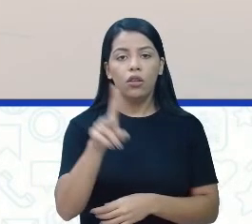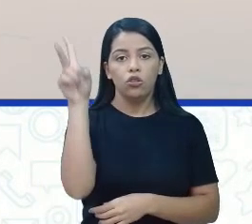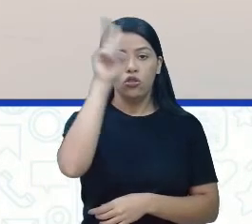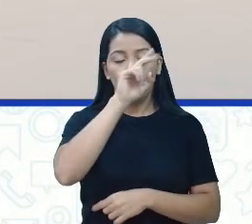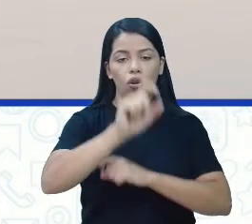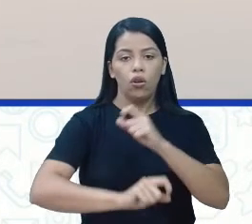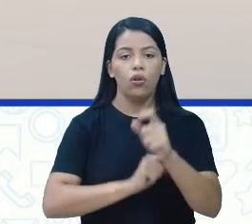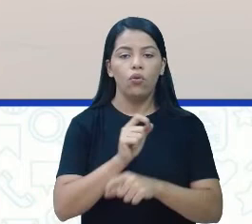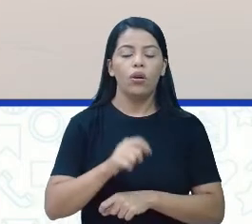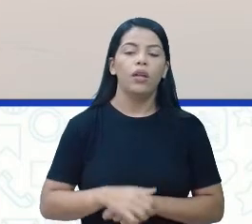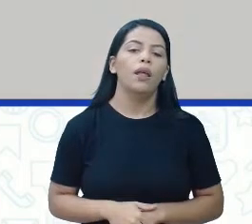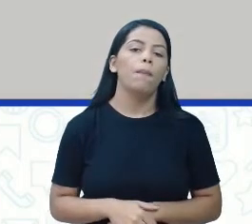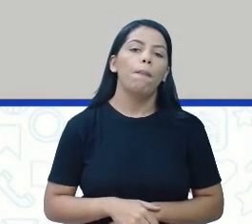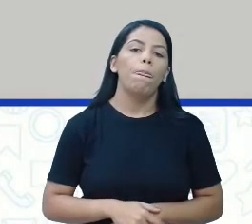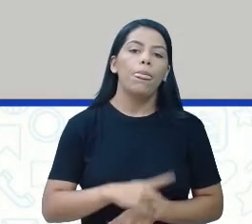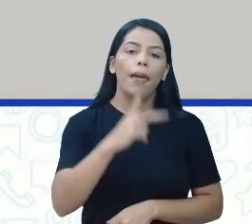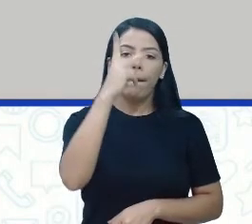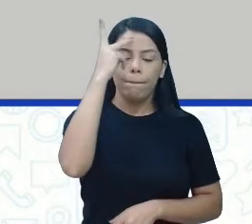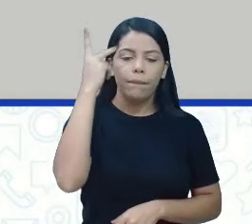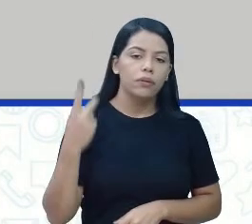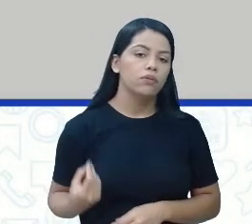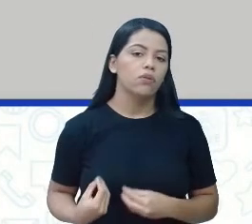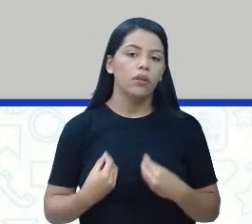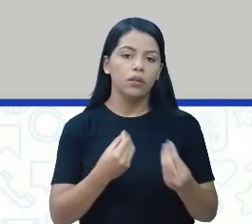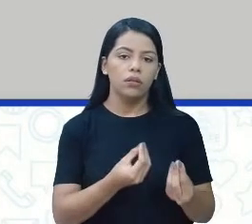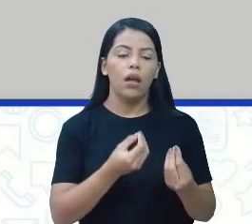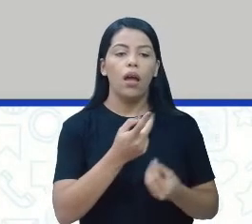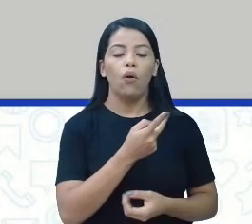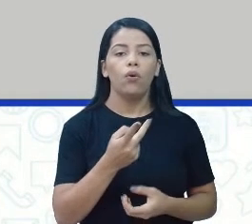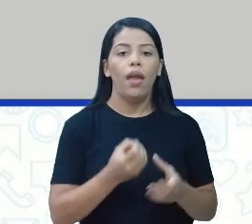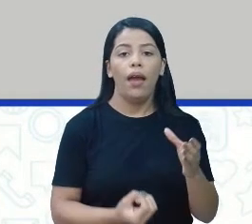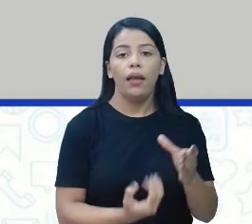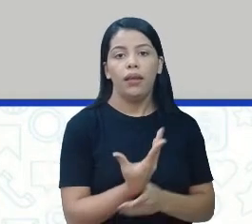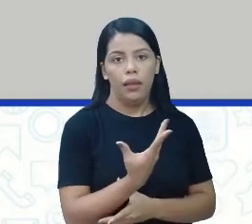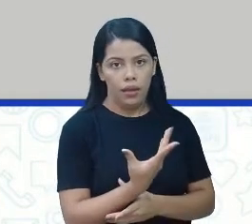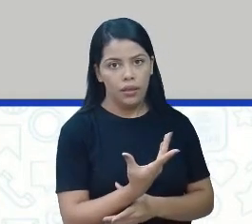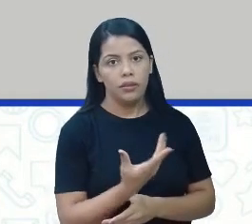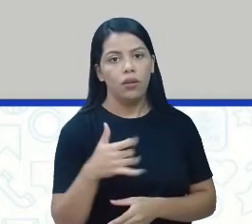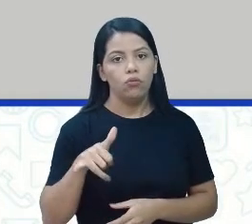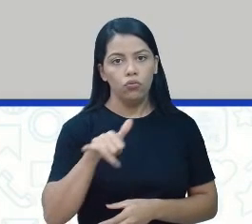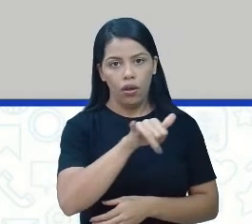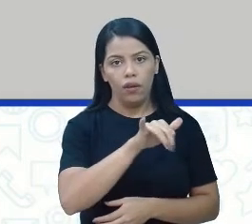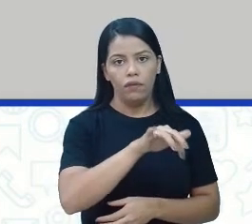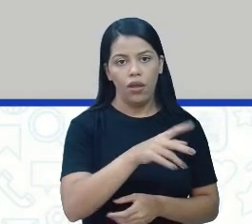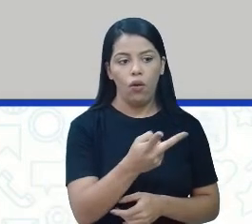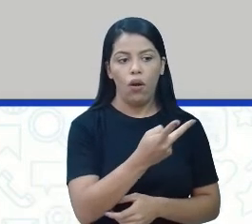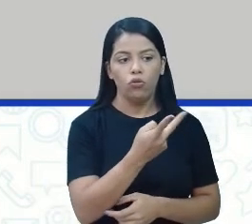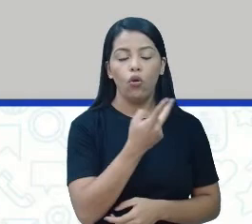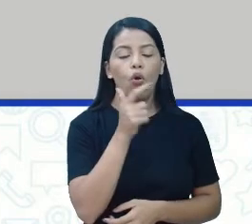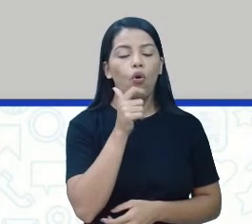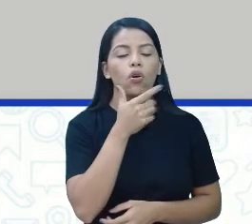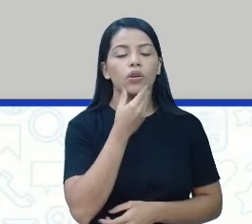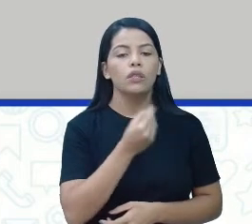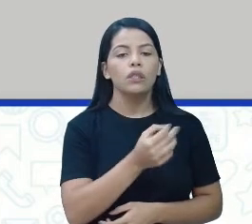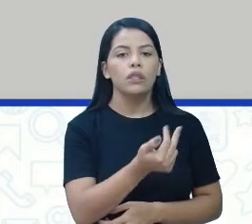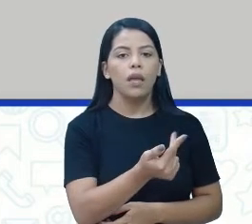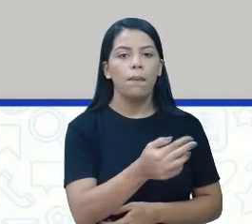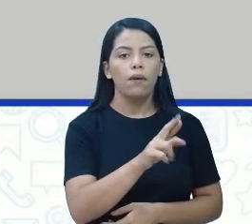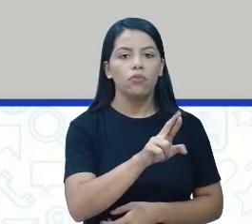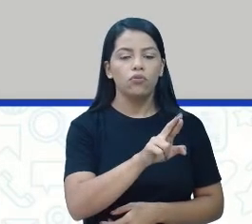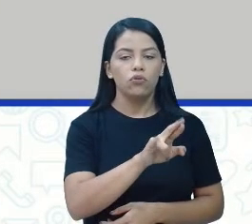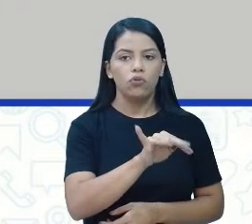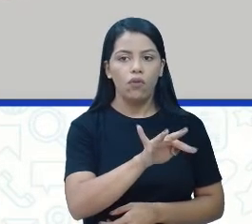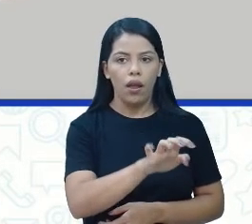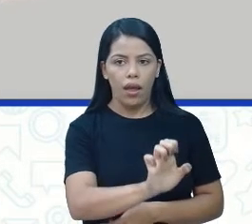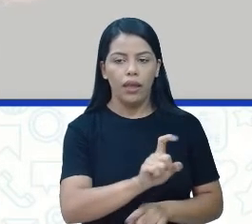pessoal atribui a invenção do avião aos irmãos Wright nos Estados Unidos, não é? Mas eu quero dizer que o